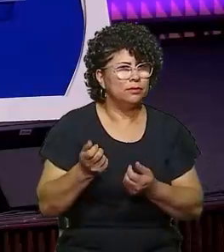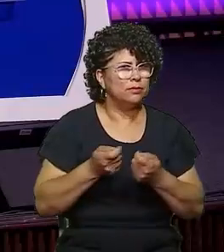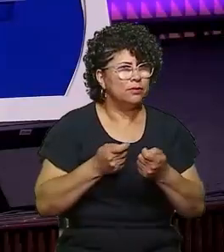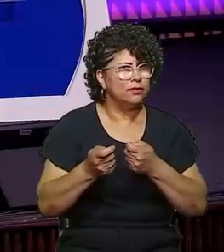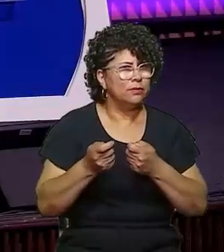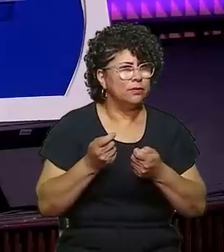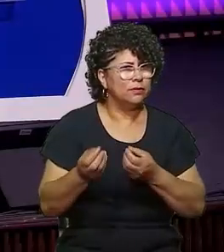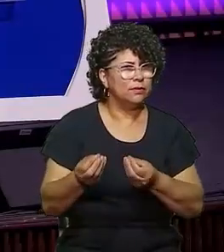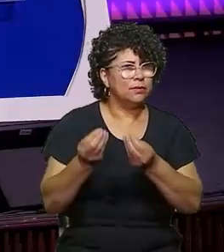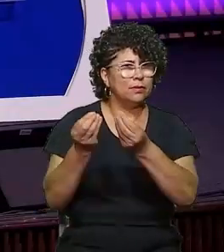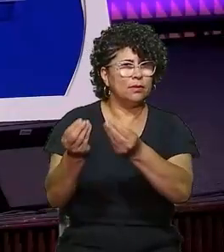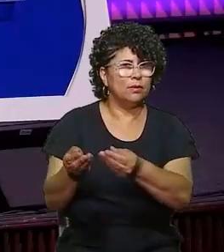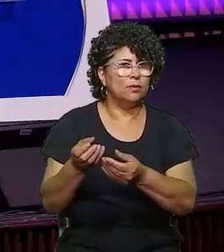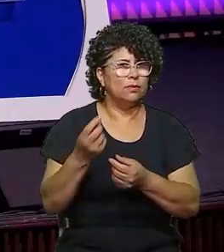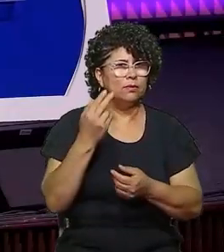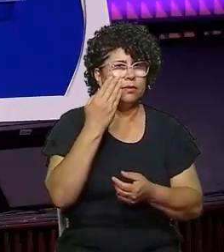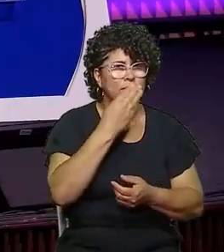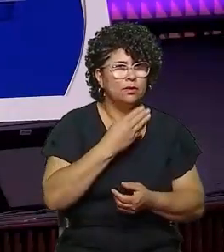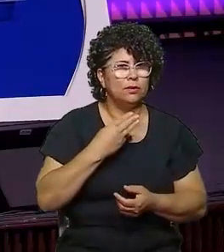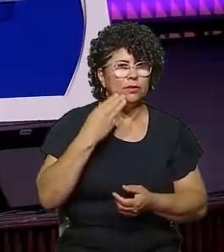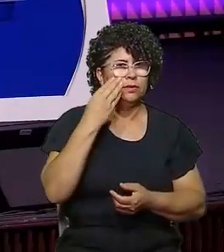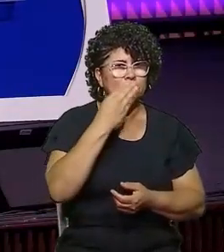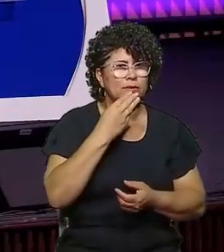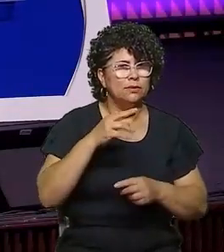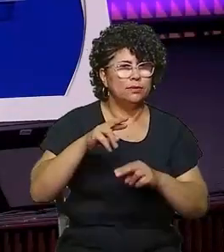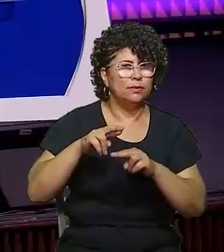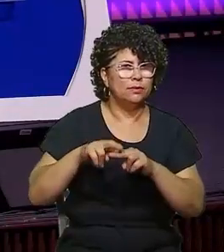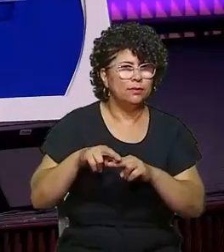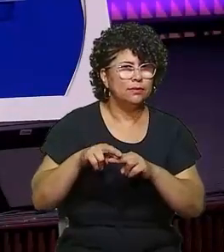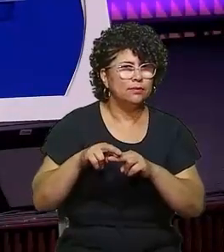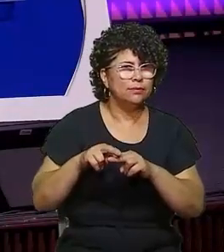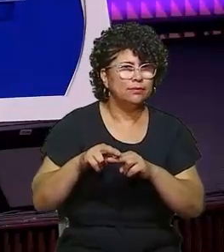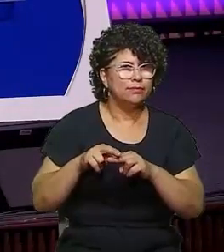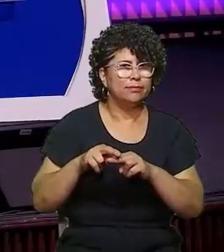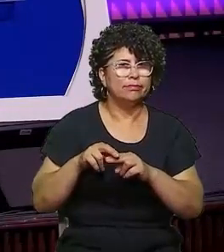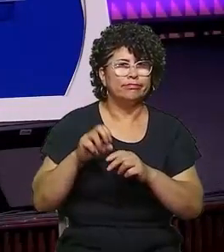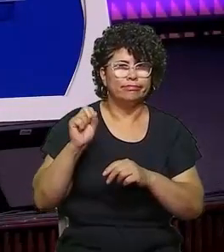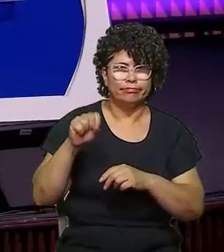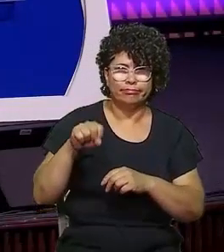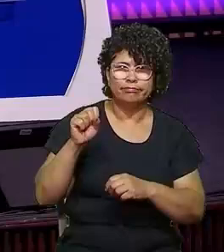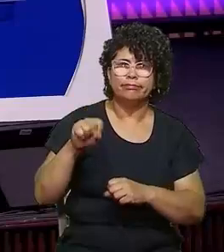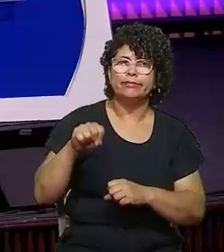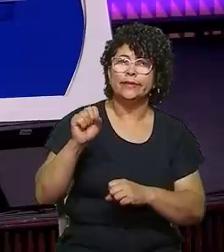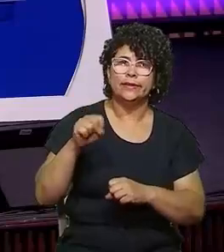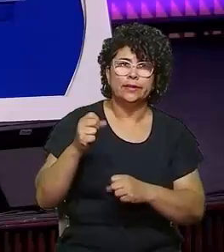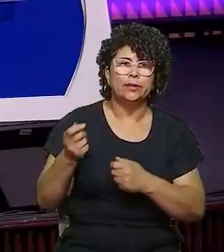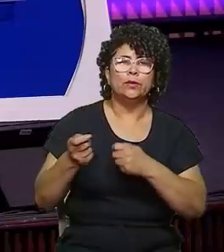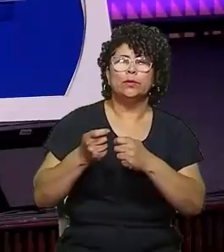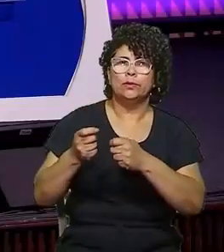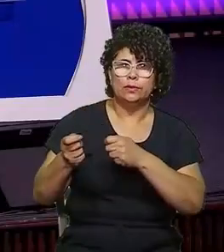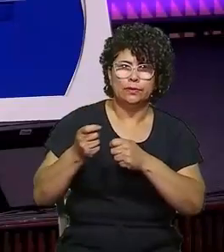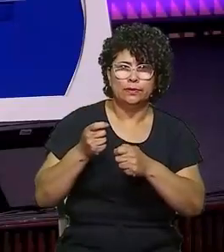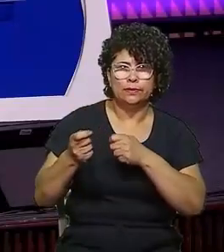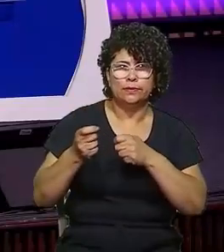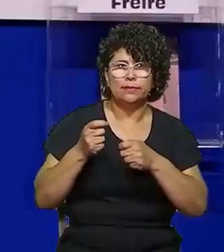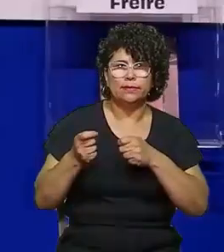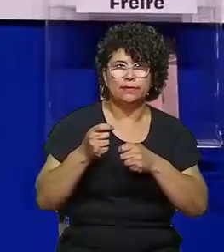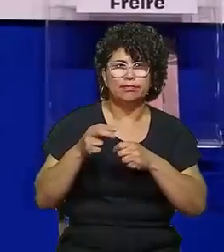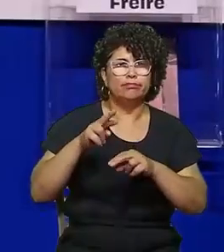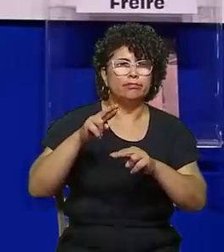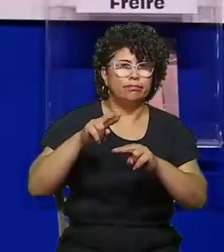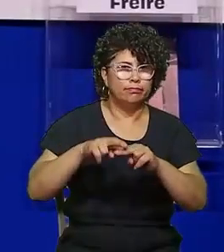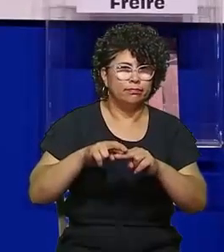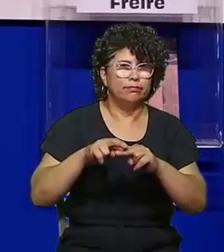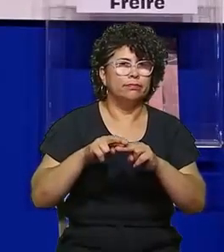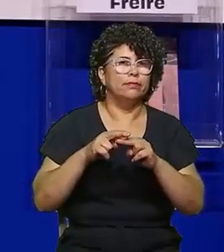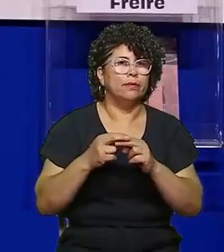aspas. Sim, claro. Eu vou contar rapidamente. Ele era uma formiga para doce. O Carlos Drummond de Andrade, antes de